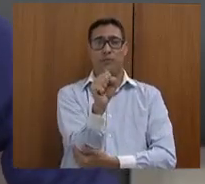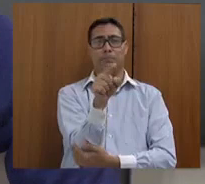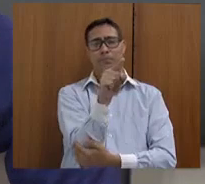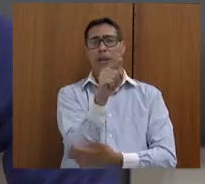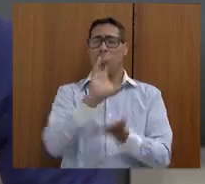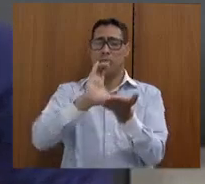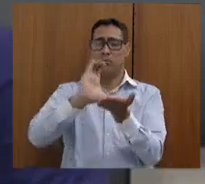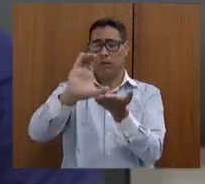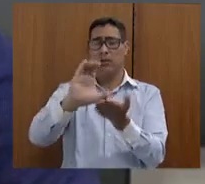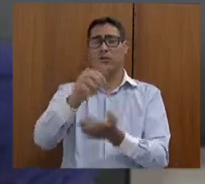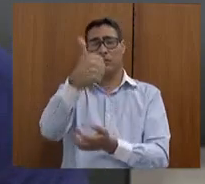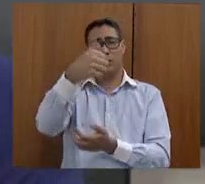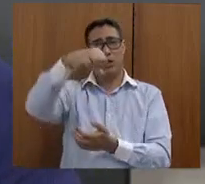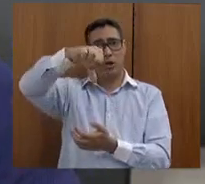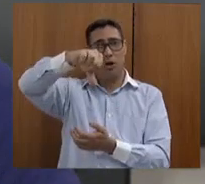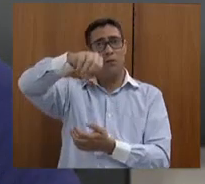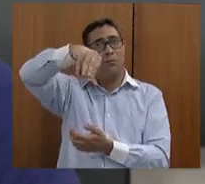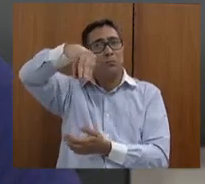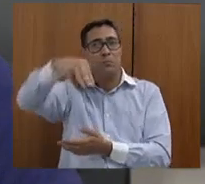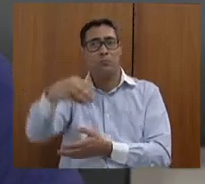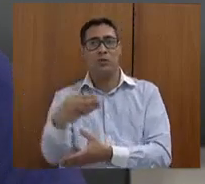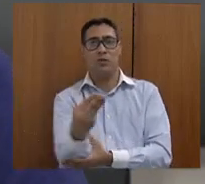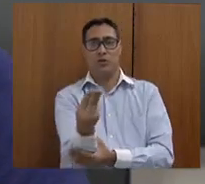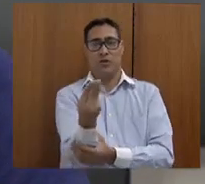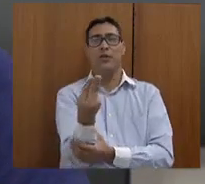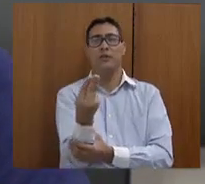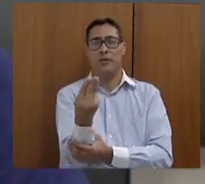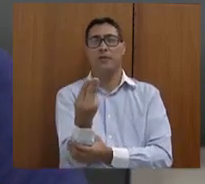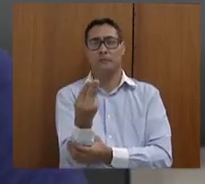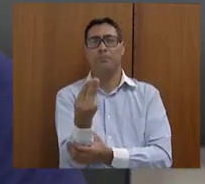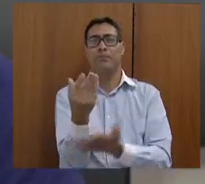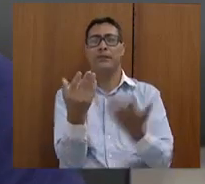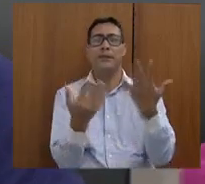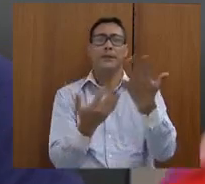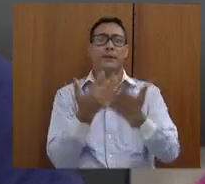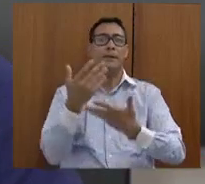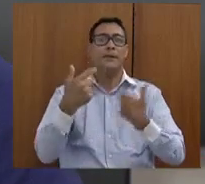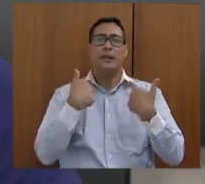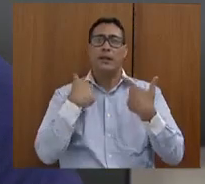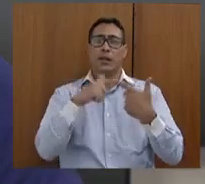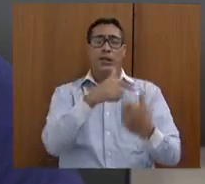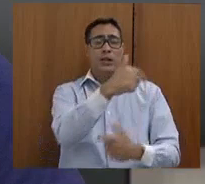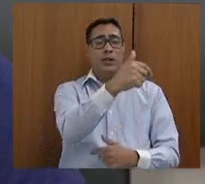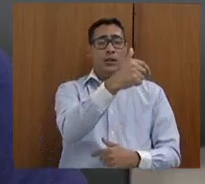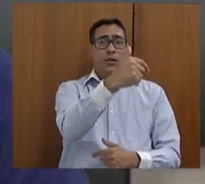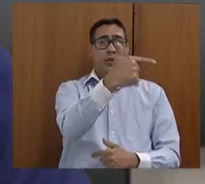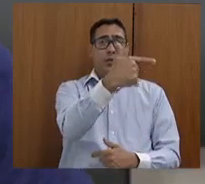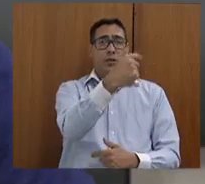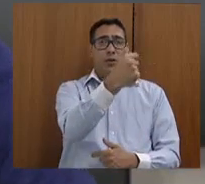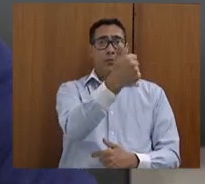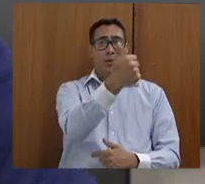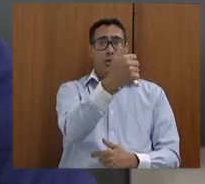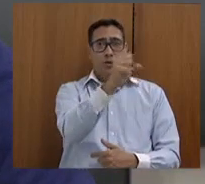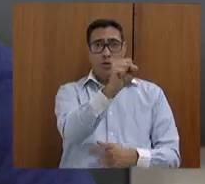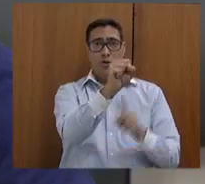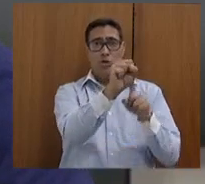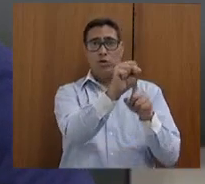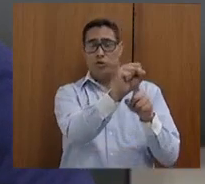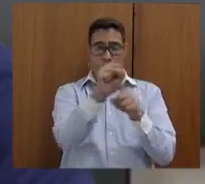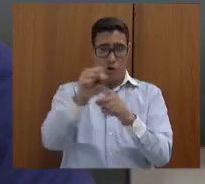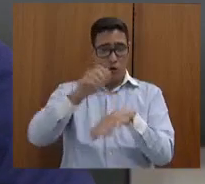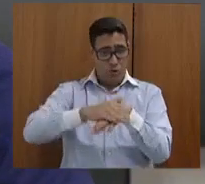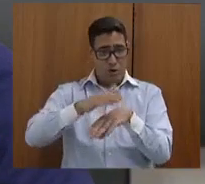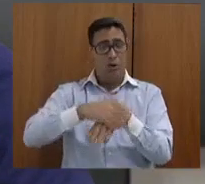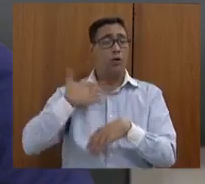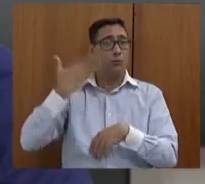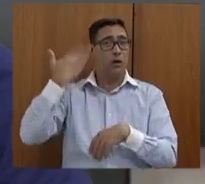de 19 milhões e eu trago de 2018 porque eu fui um diretor de escola e eu tive que tirar dinheiro do